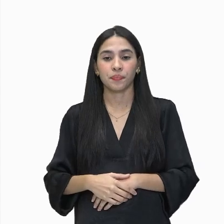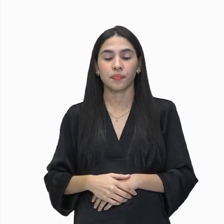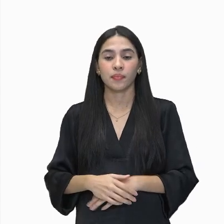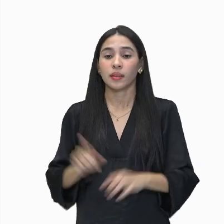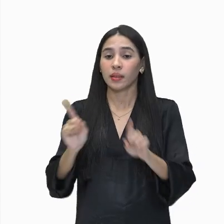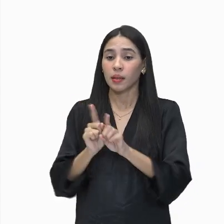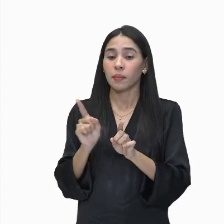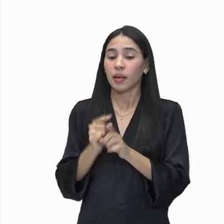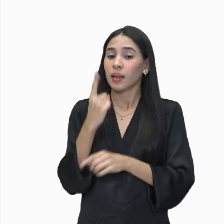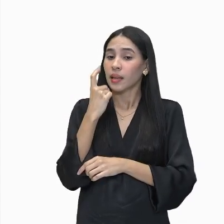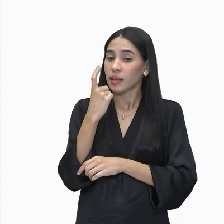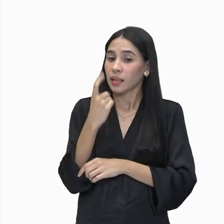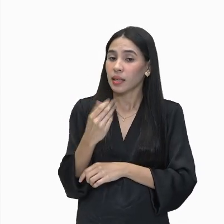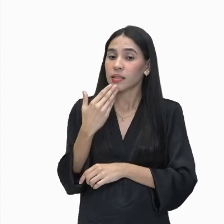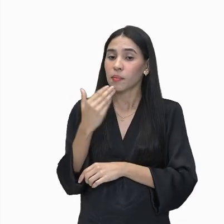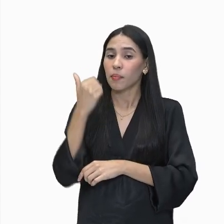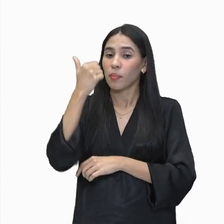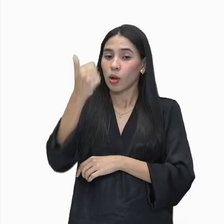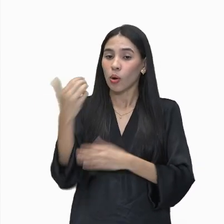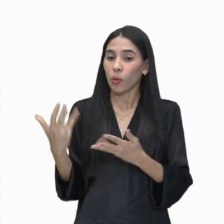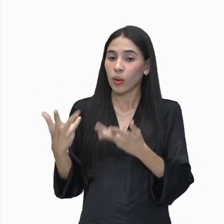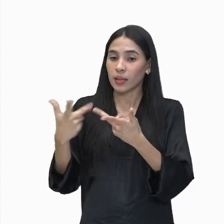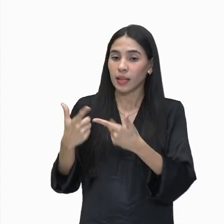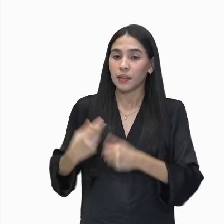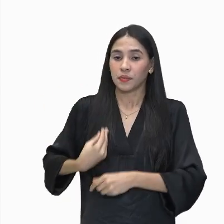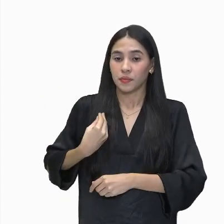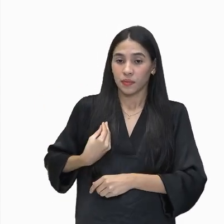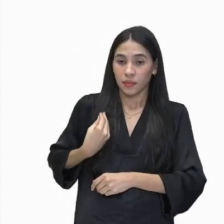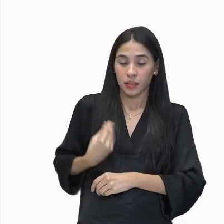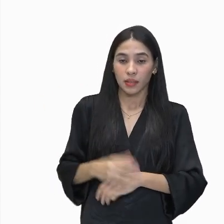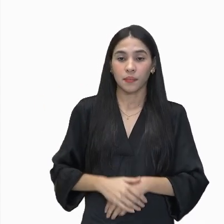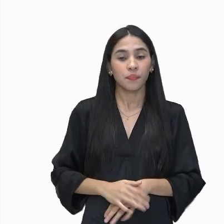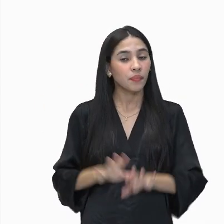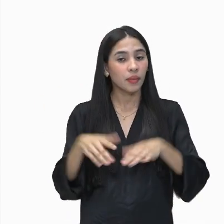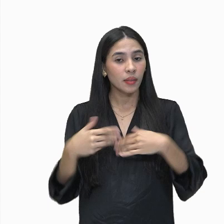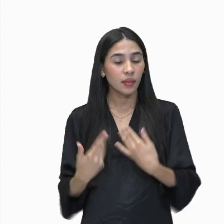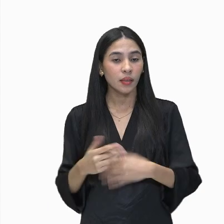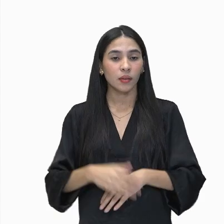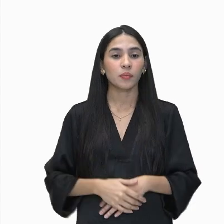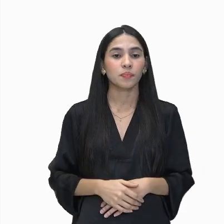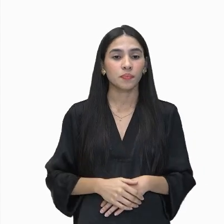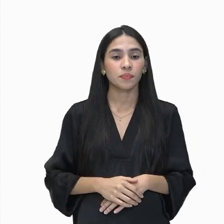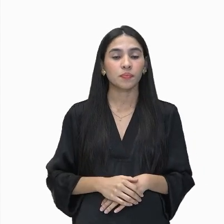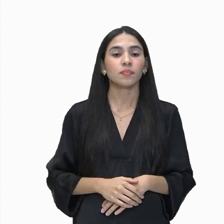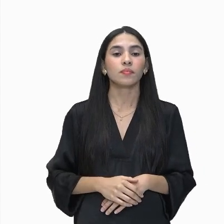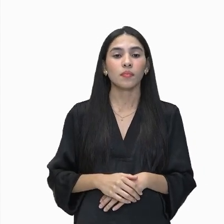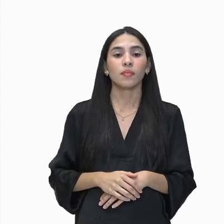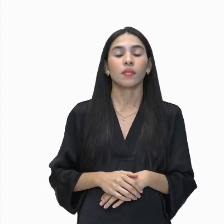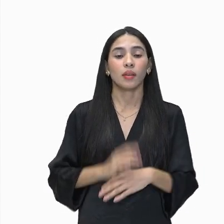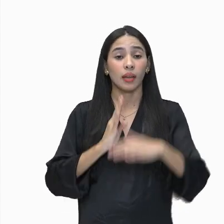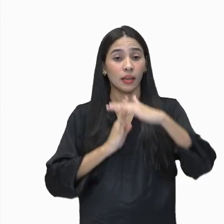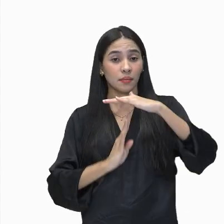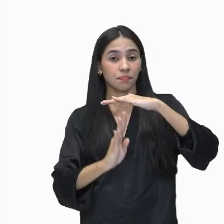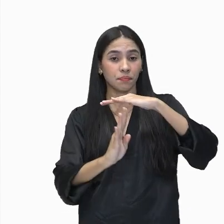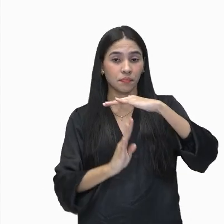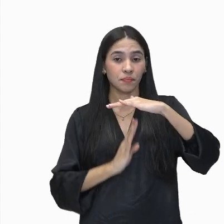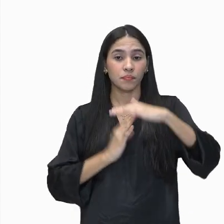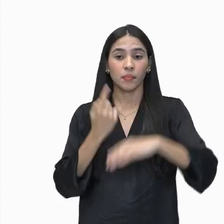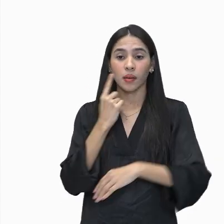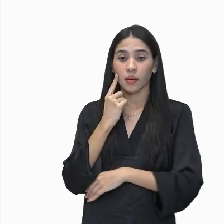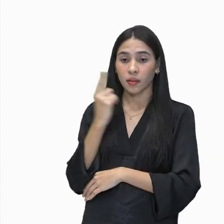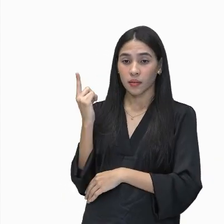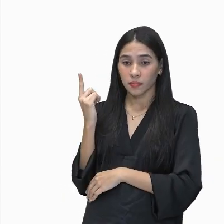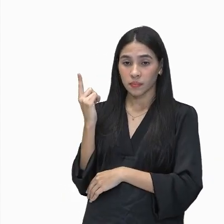em busca de melhor qualidade de vida. Então, esse movimento, o êxodo rural, no